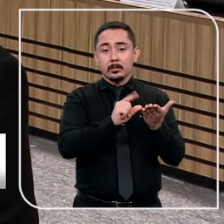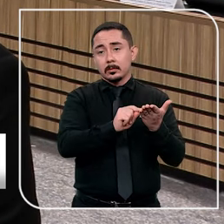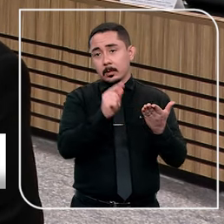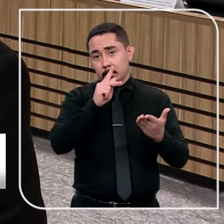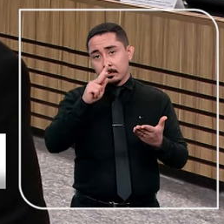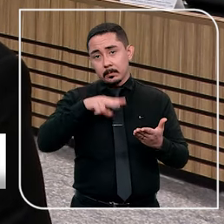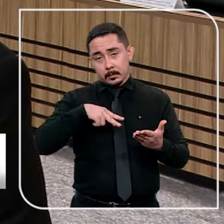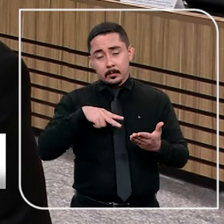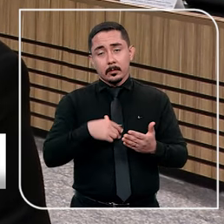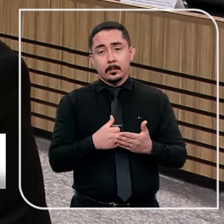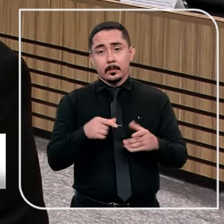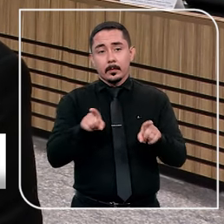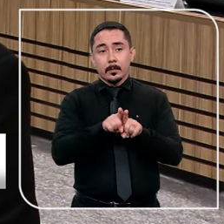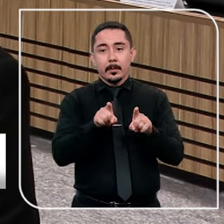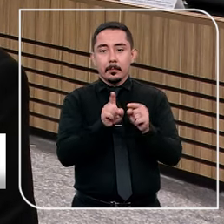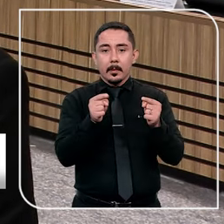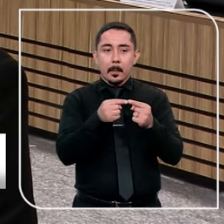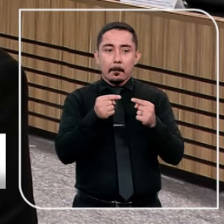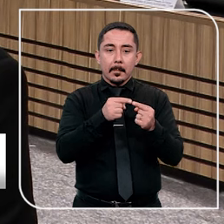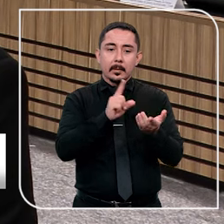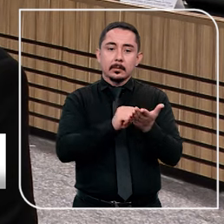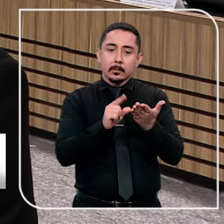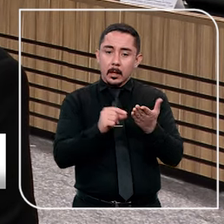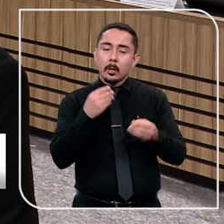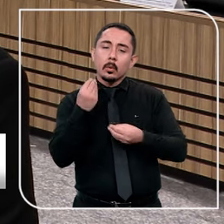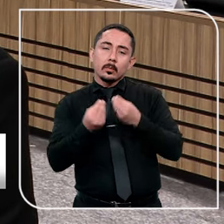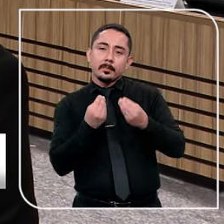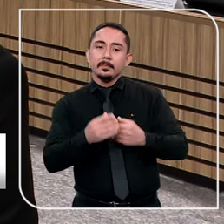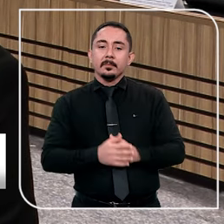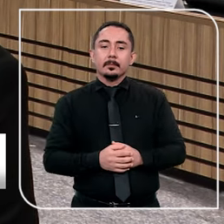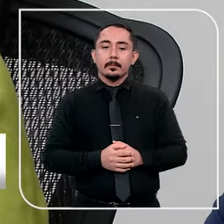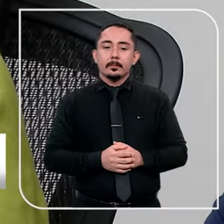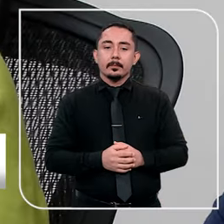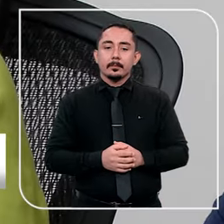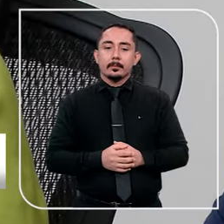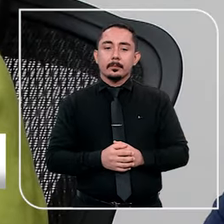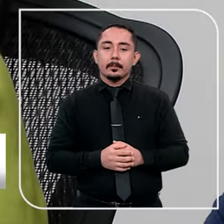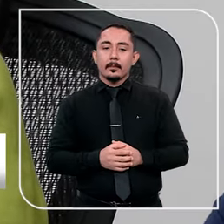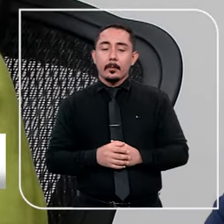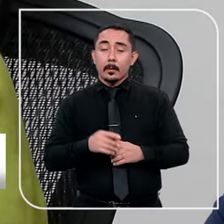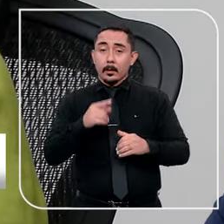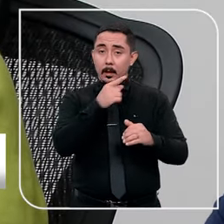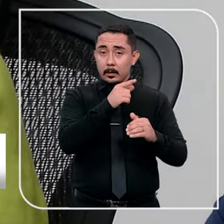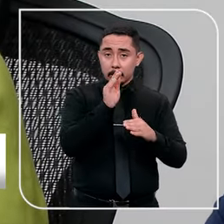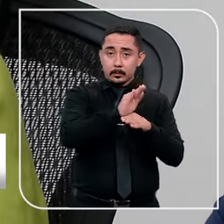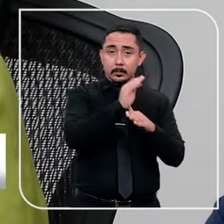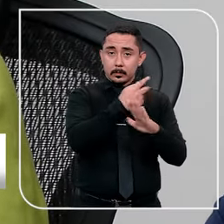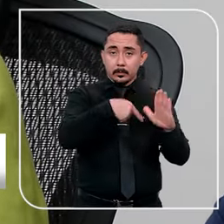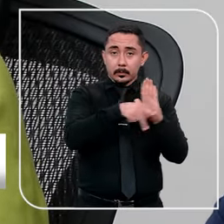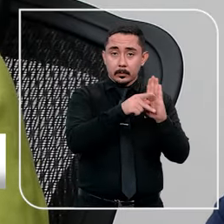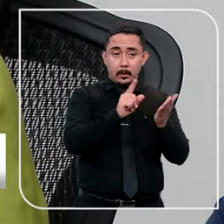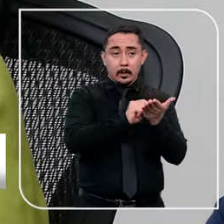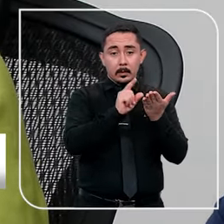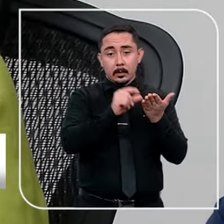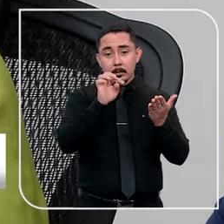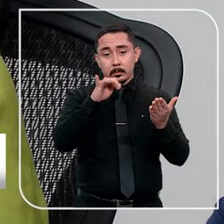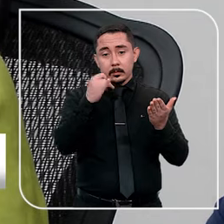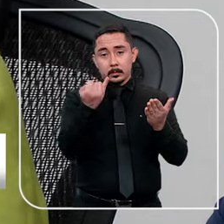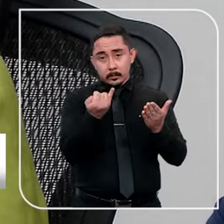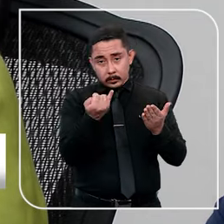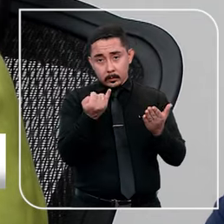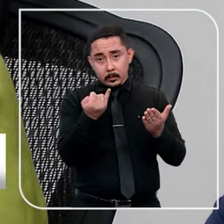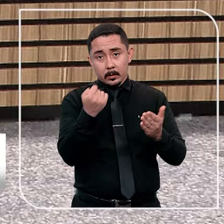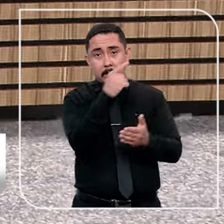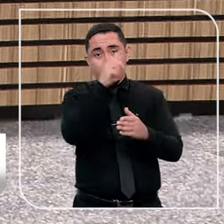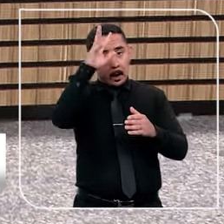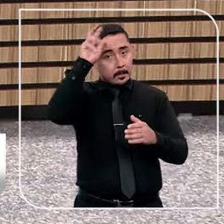que que é uma uma o que caracteriza o compartilhamento de dados pessoais enfim a assessora de privacidade e proteção de dados do Tribunal de